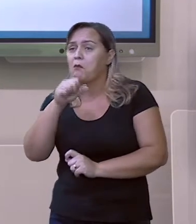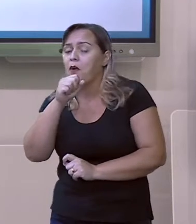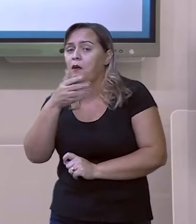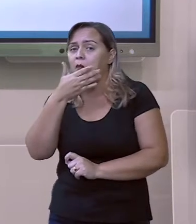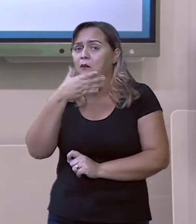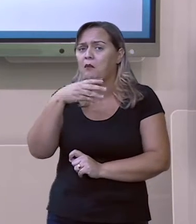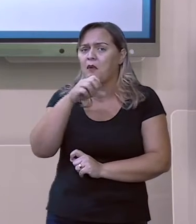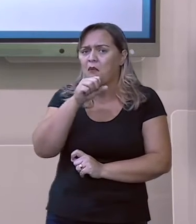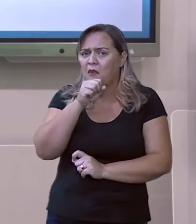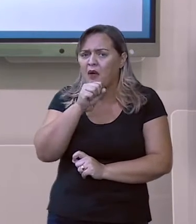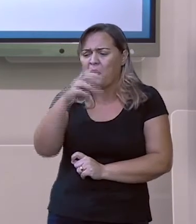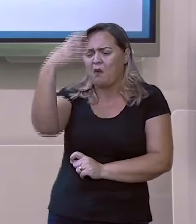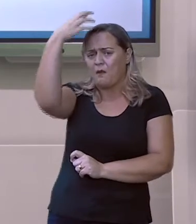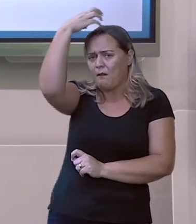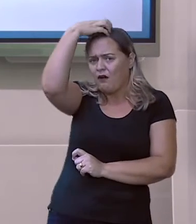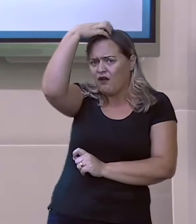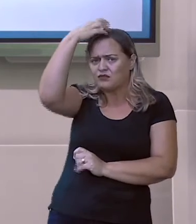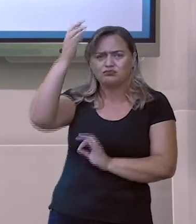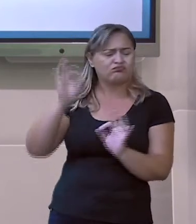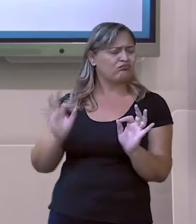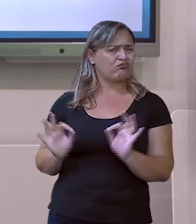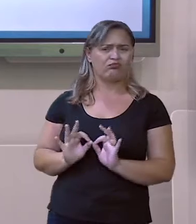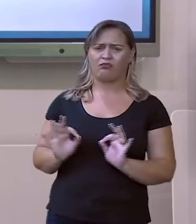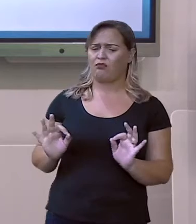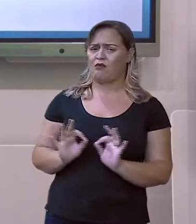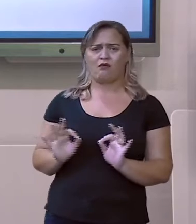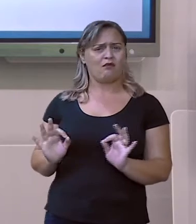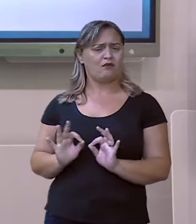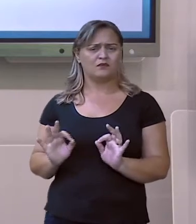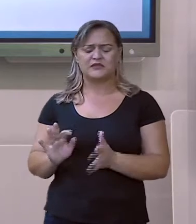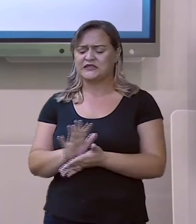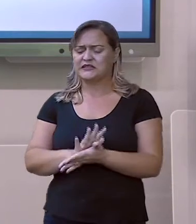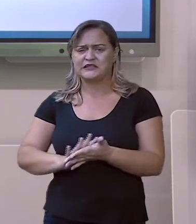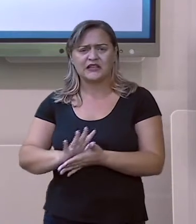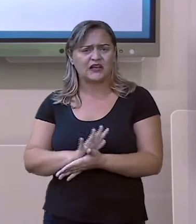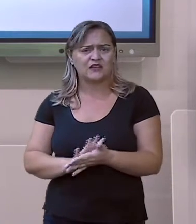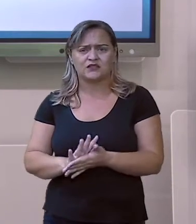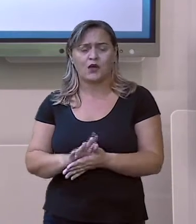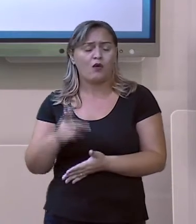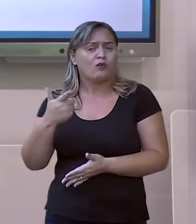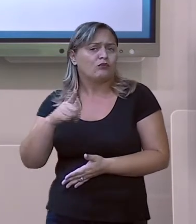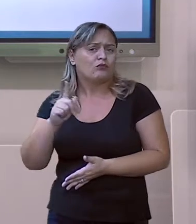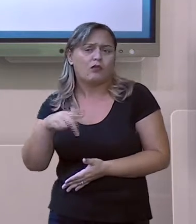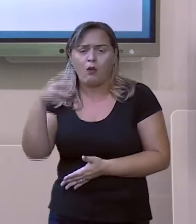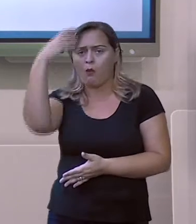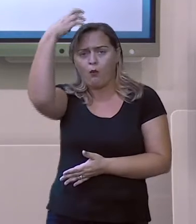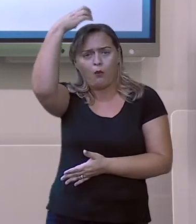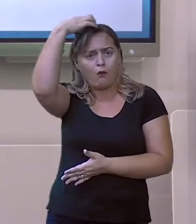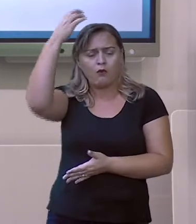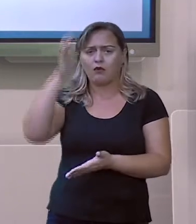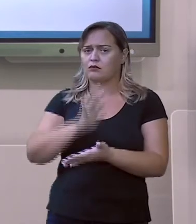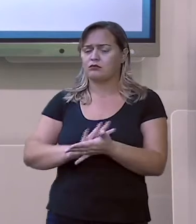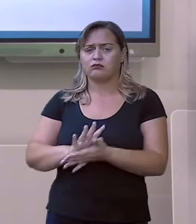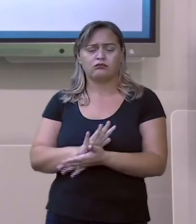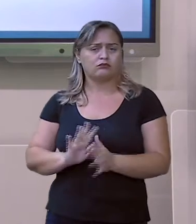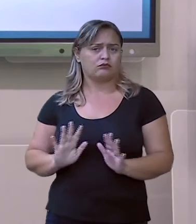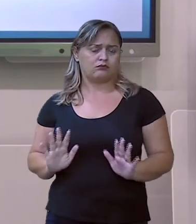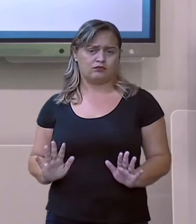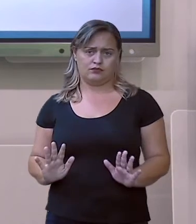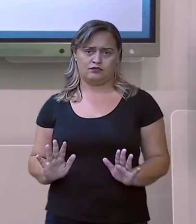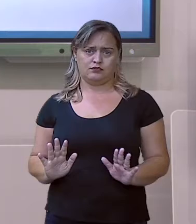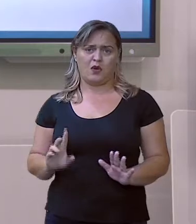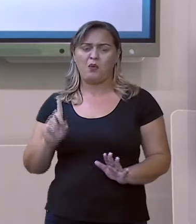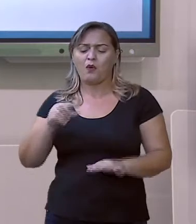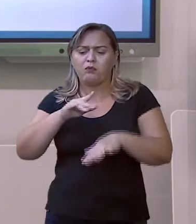eles poderiam ter feito de diferente para evitá-la. Não é culpa de ninguém. Além disso, a síndrome de Down não é